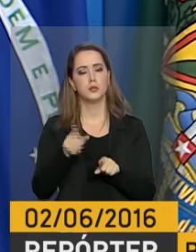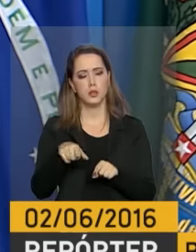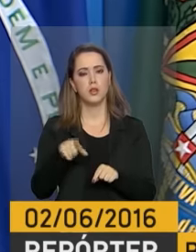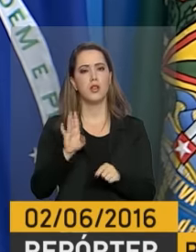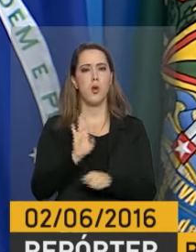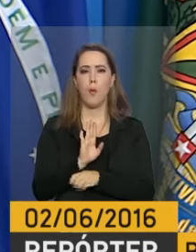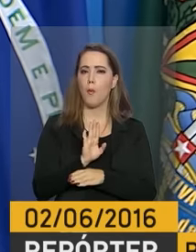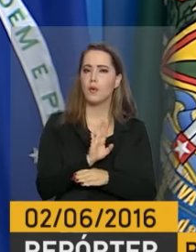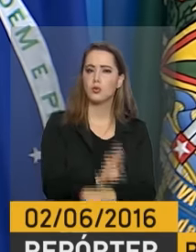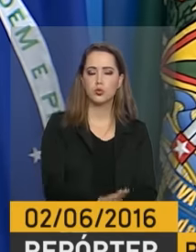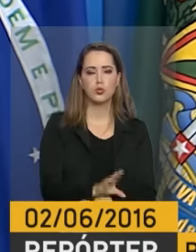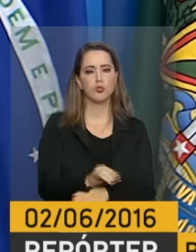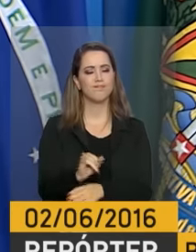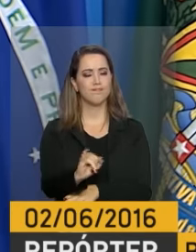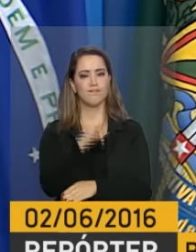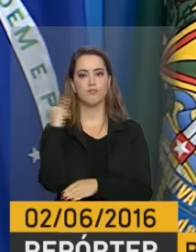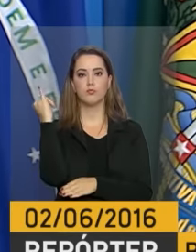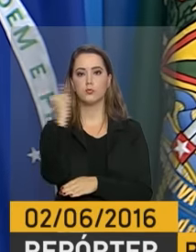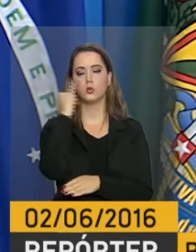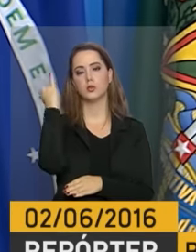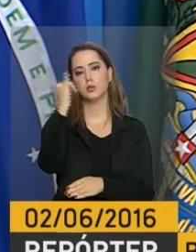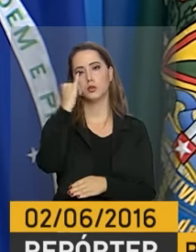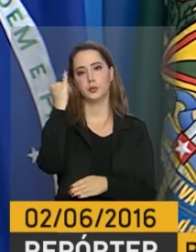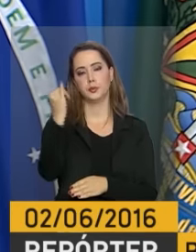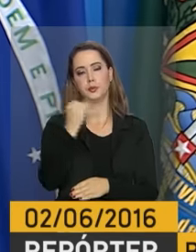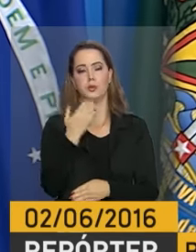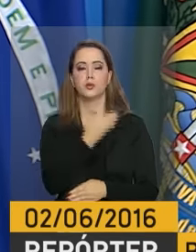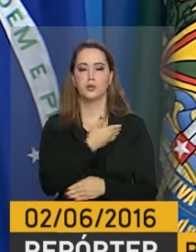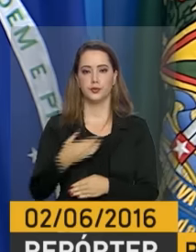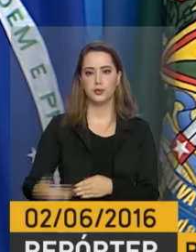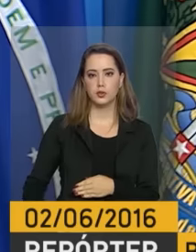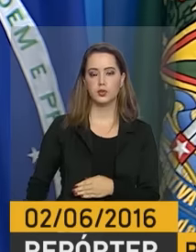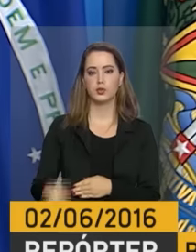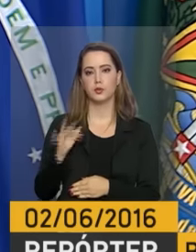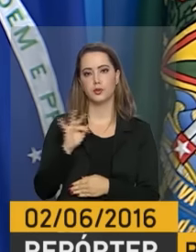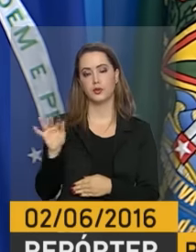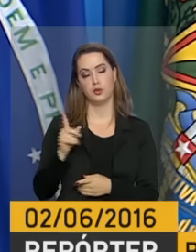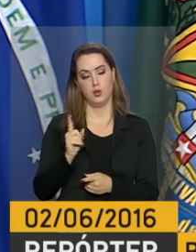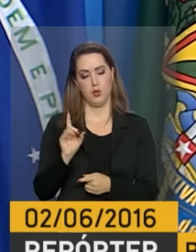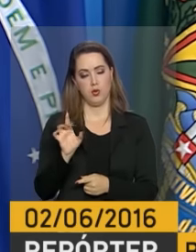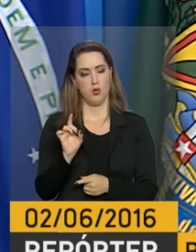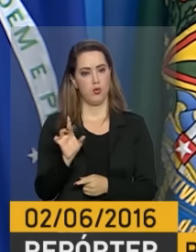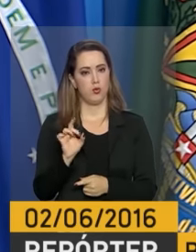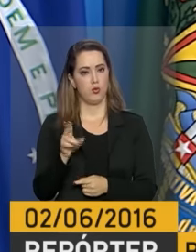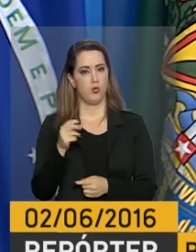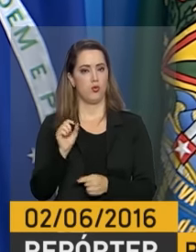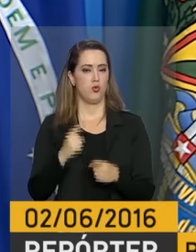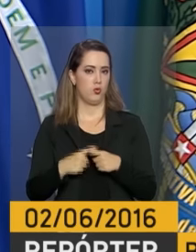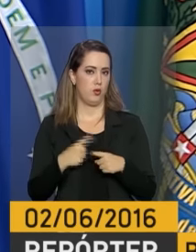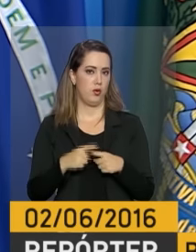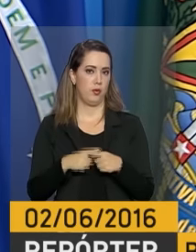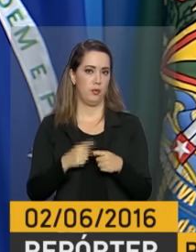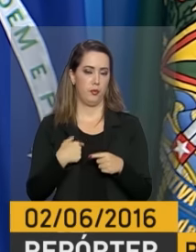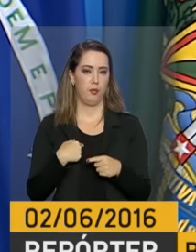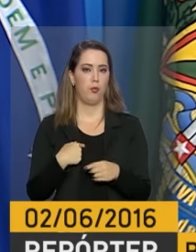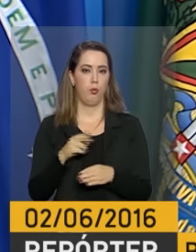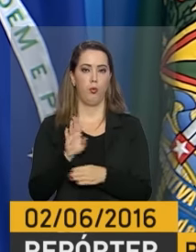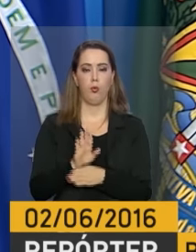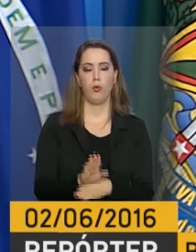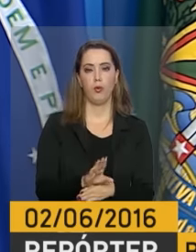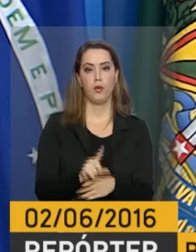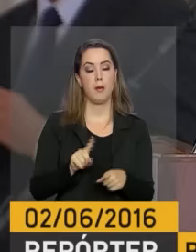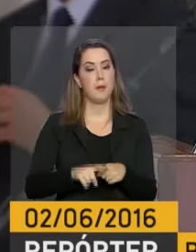indispensável ao Poder Executivo, não só porque apoia as ações do Poder Executivo, mas porque revela aos olhos do